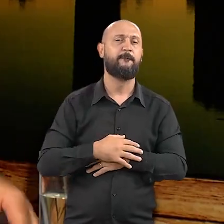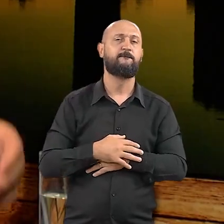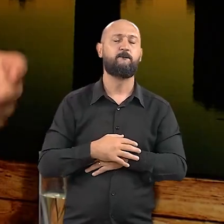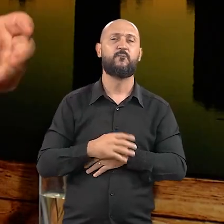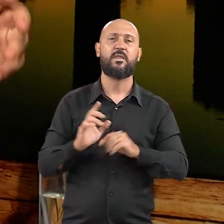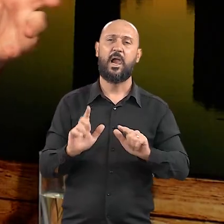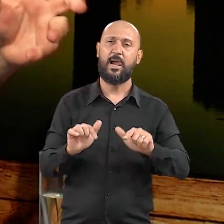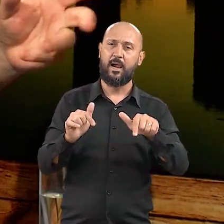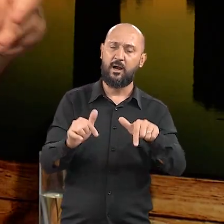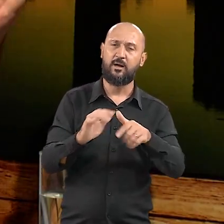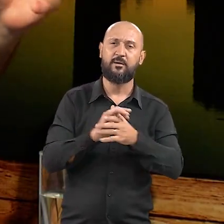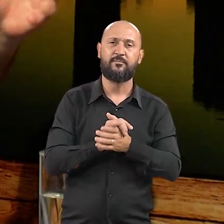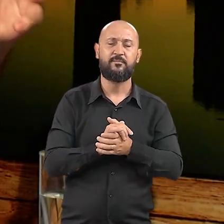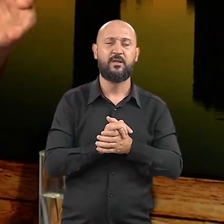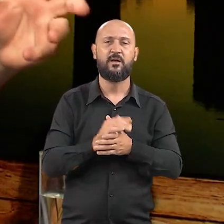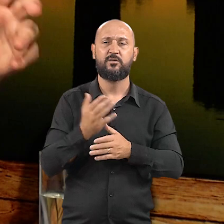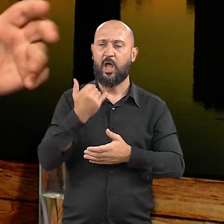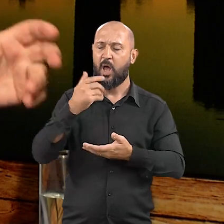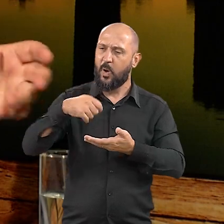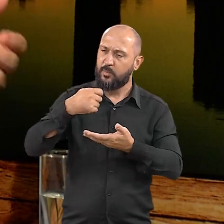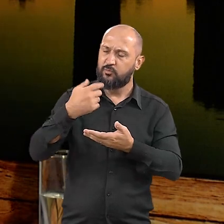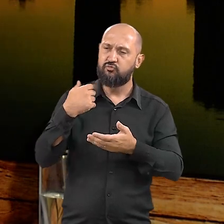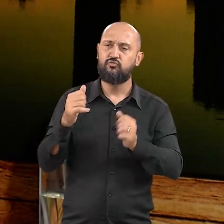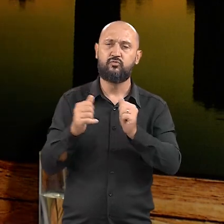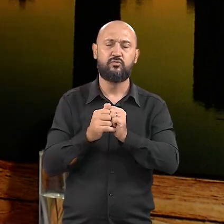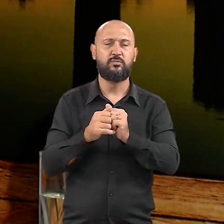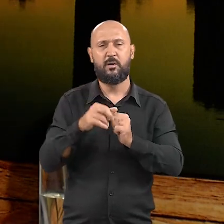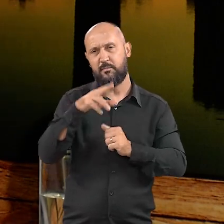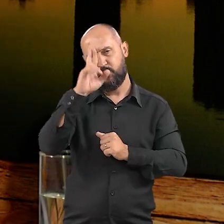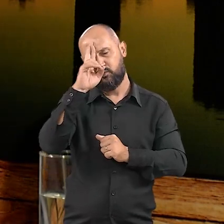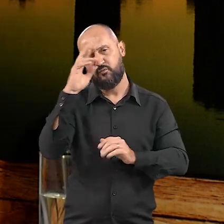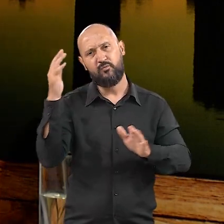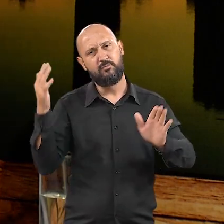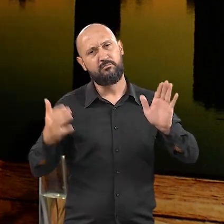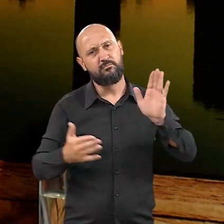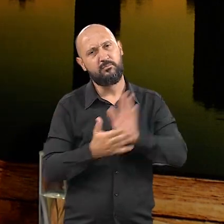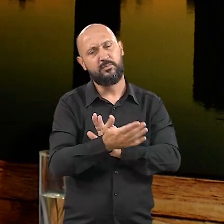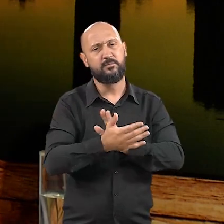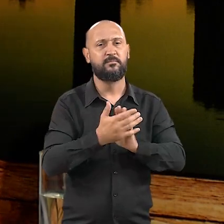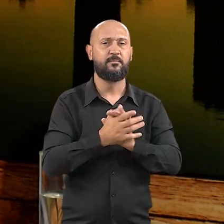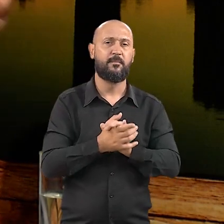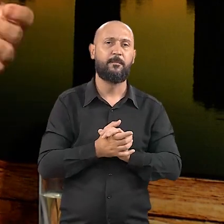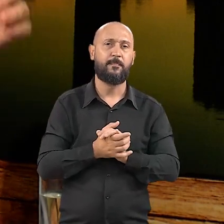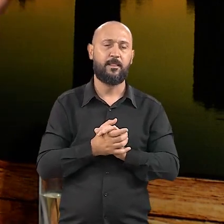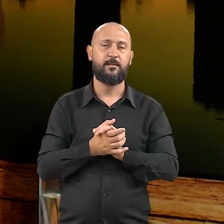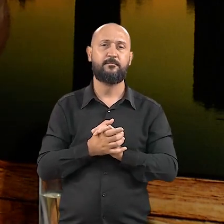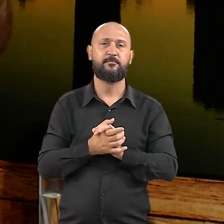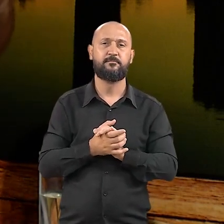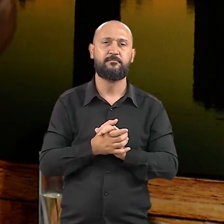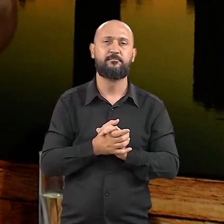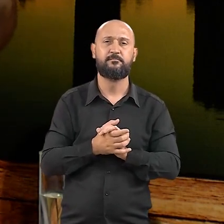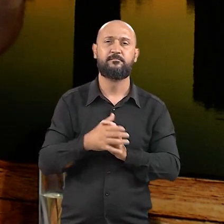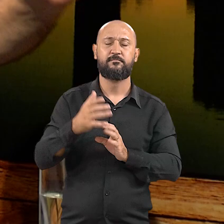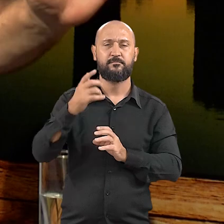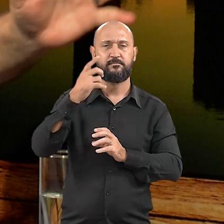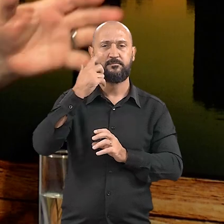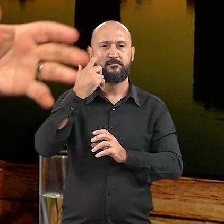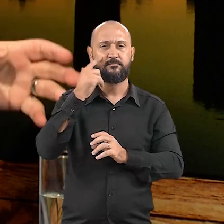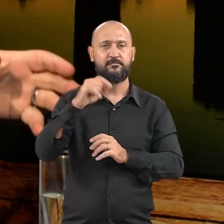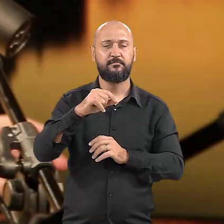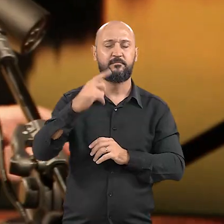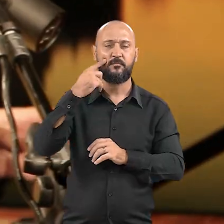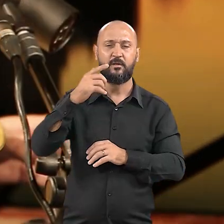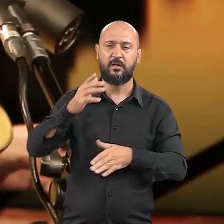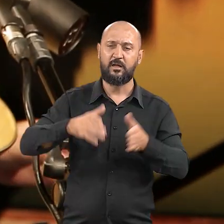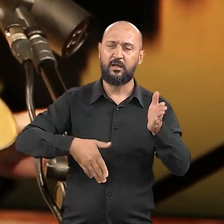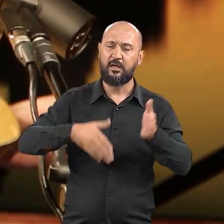naquela luta, e eles jantamos lá juntos, eu fui embora uma meia-noite, mais ou menos, para vazia aquela